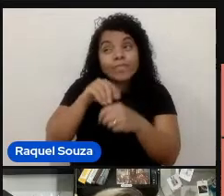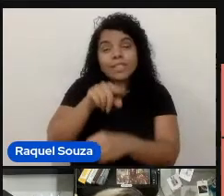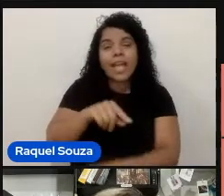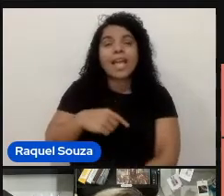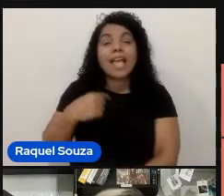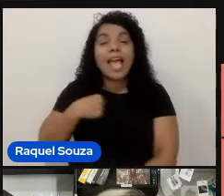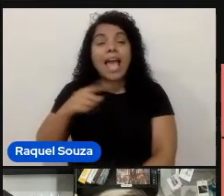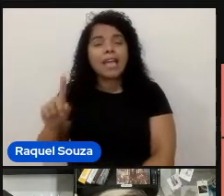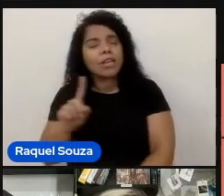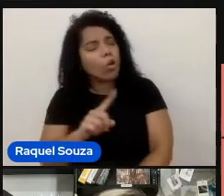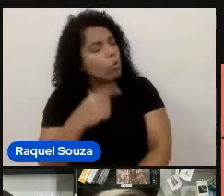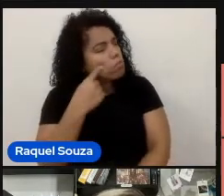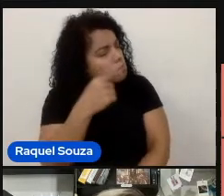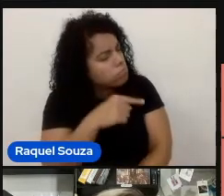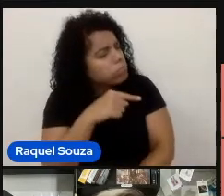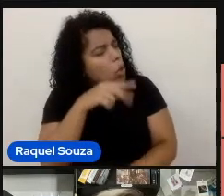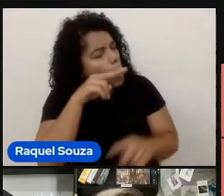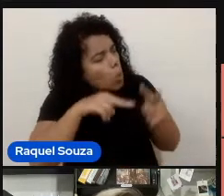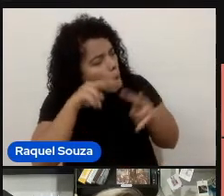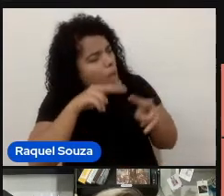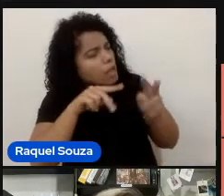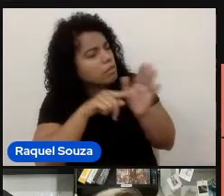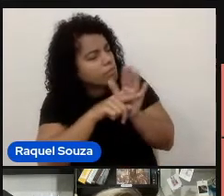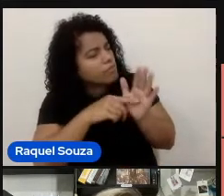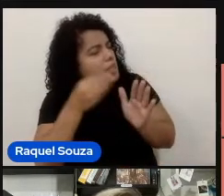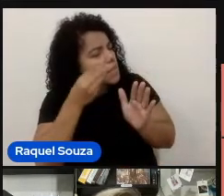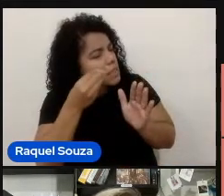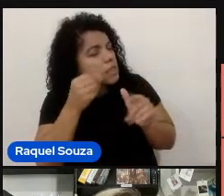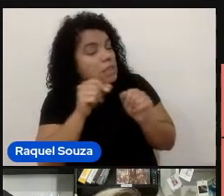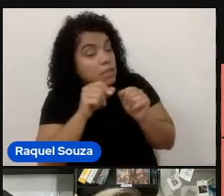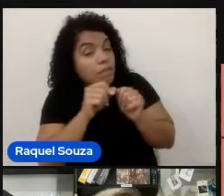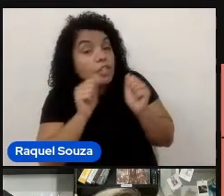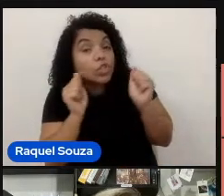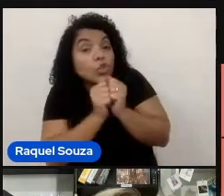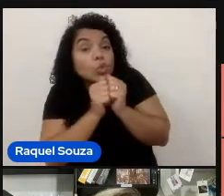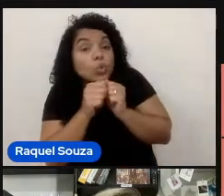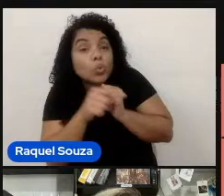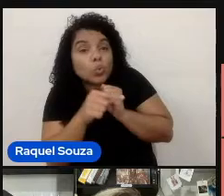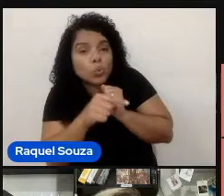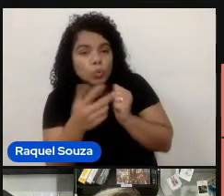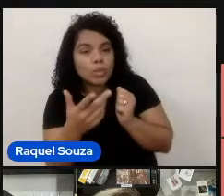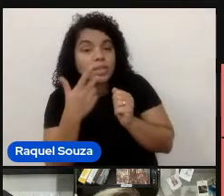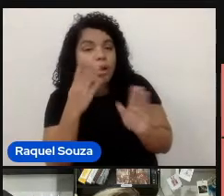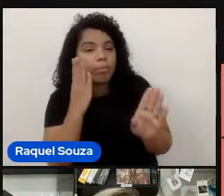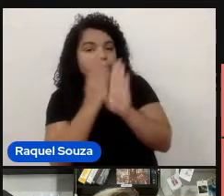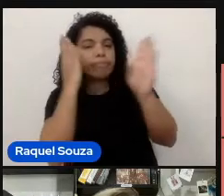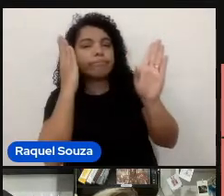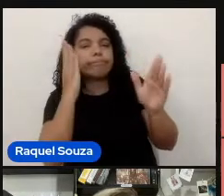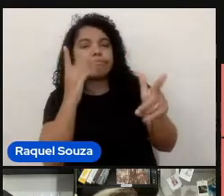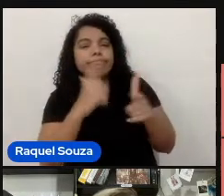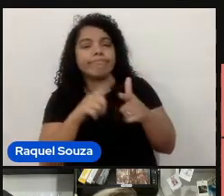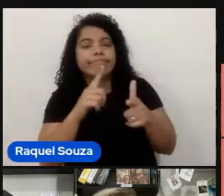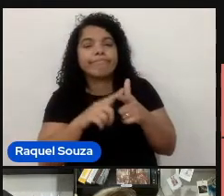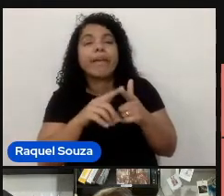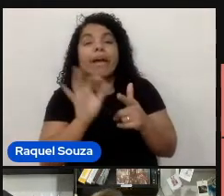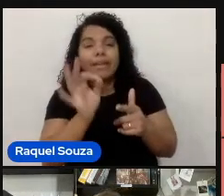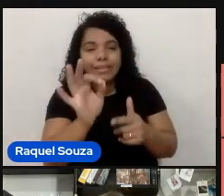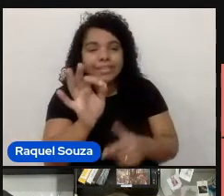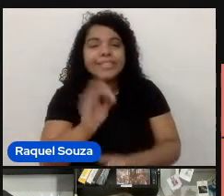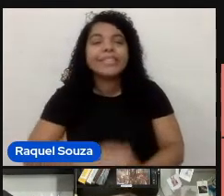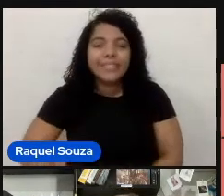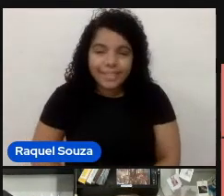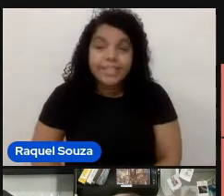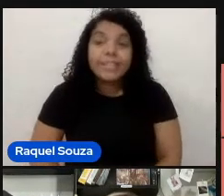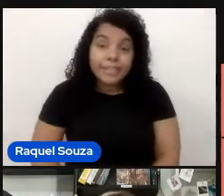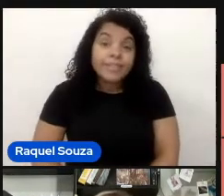lá, chequei tudo certinho, fiz o teste lá meio que junto com ele e peguei um problema. Realmente. Então, assim, quando a gente consegue